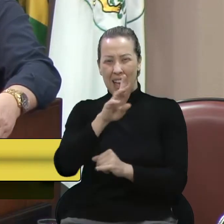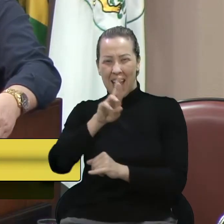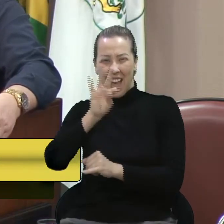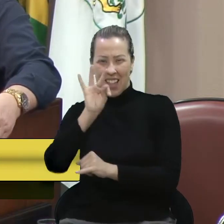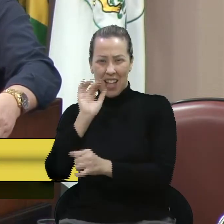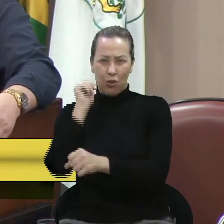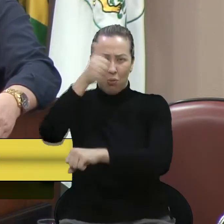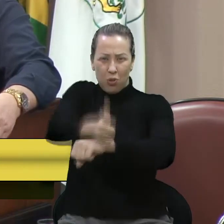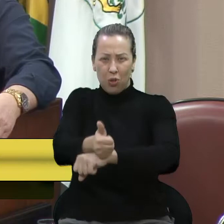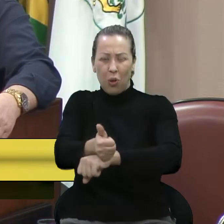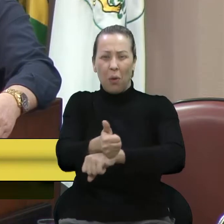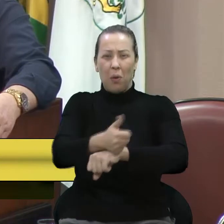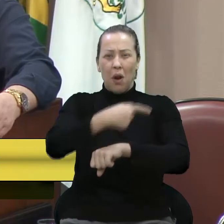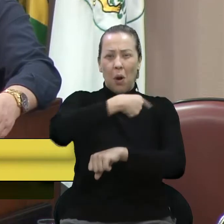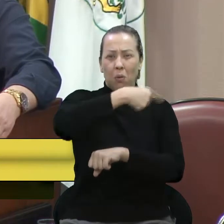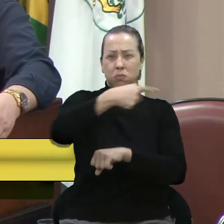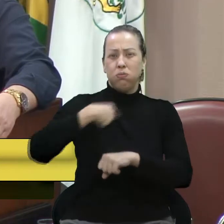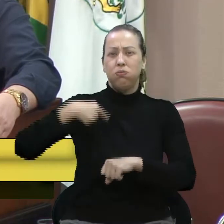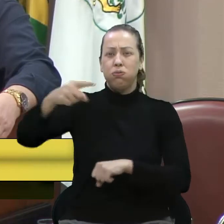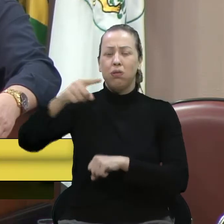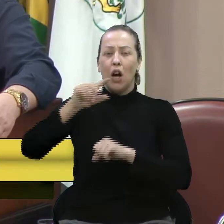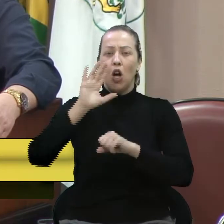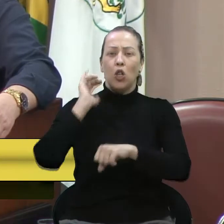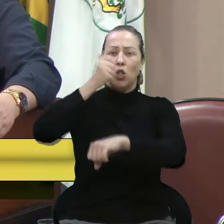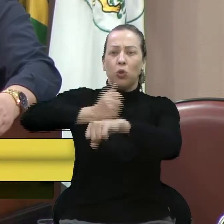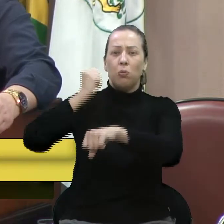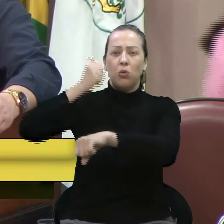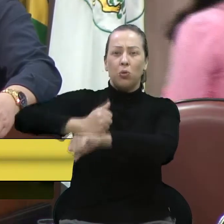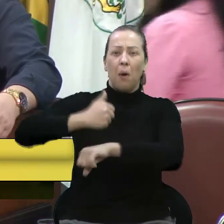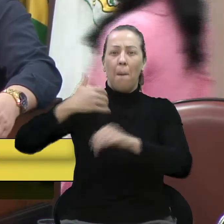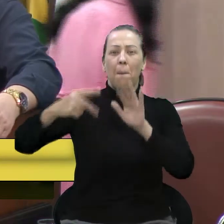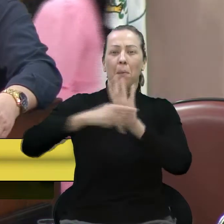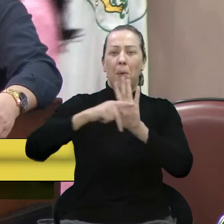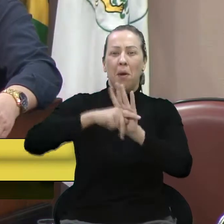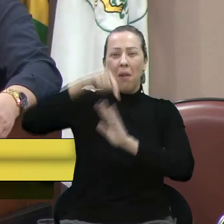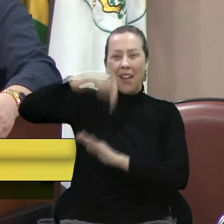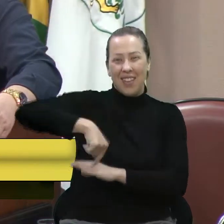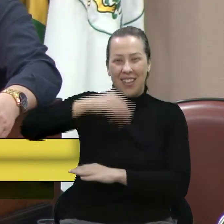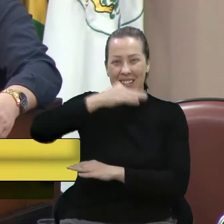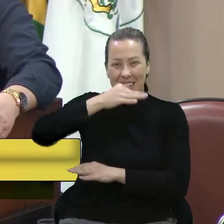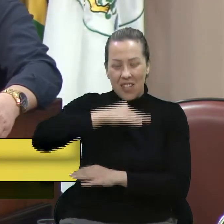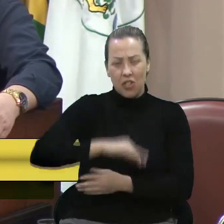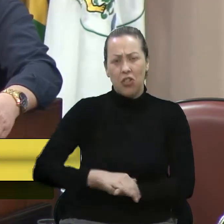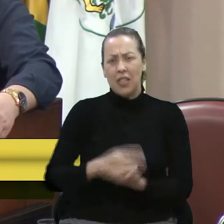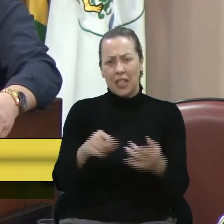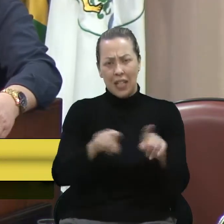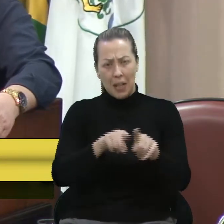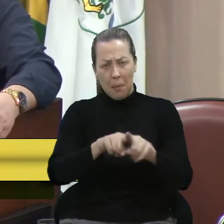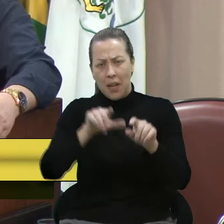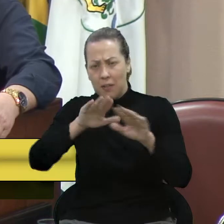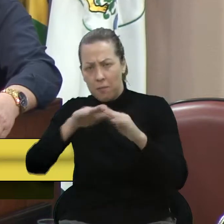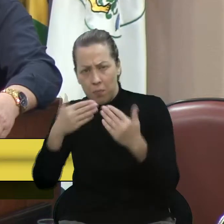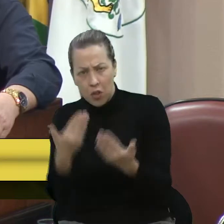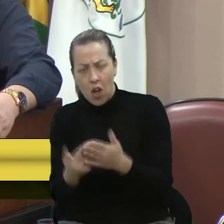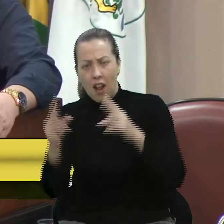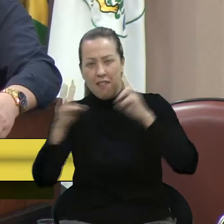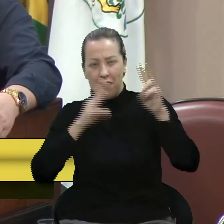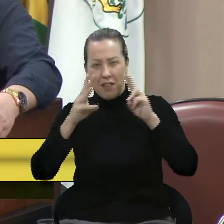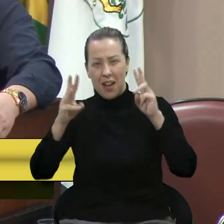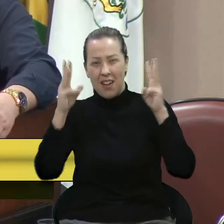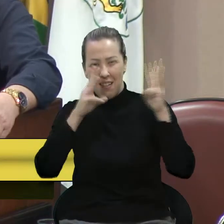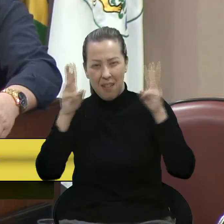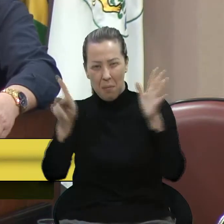substituiu diversas linhas do centro da cidade. E a gente entende que para o colégio, para também as vans de